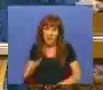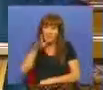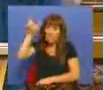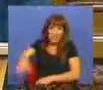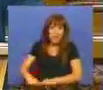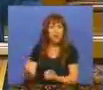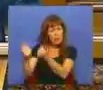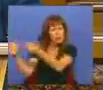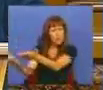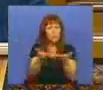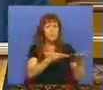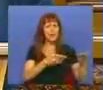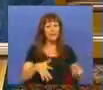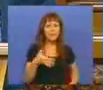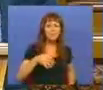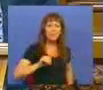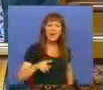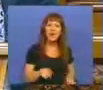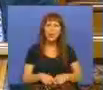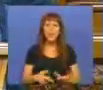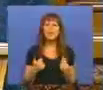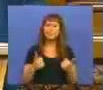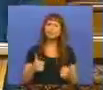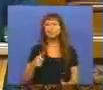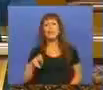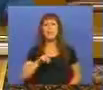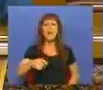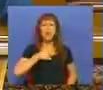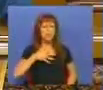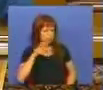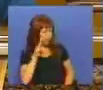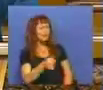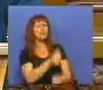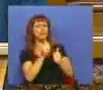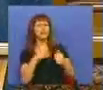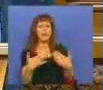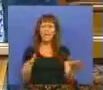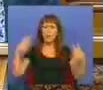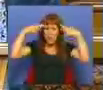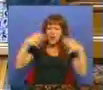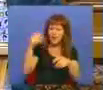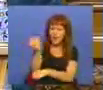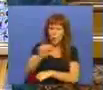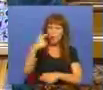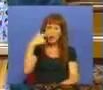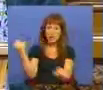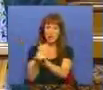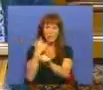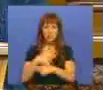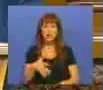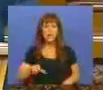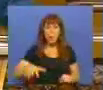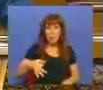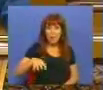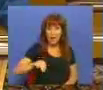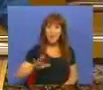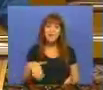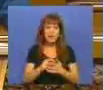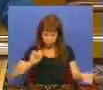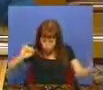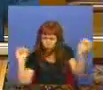ele, bem-vindas. O PS cai nas graças de Bagão e dos patrões e decidiu abrir uma guerra contra os trabalhadores. O Partido Socialista